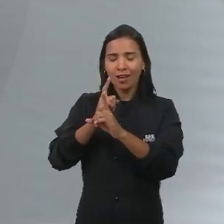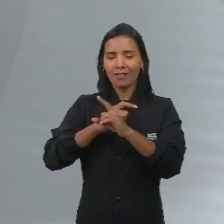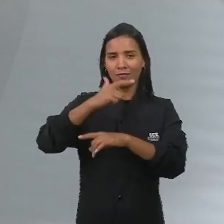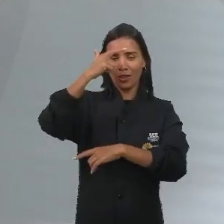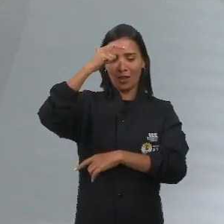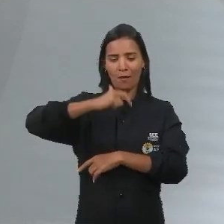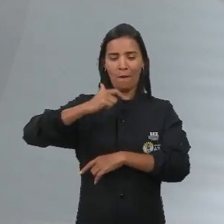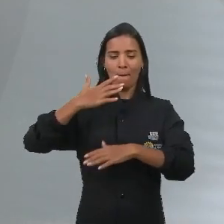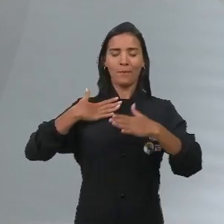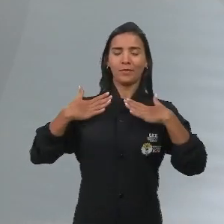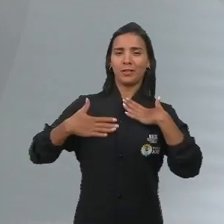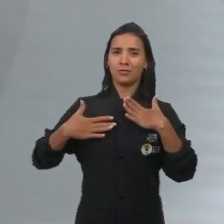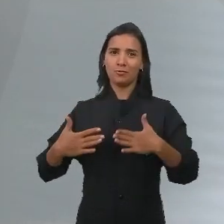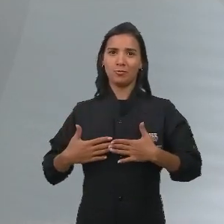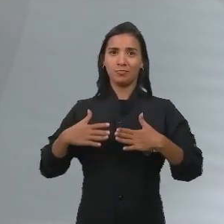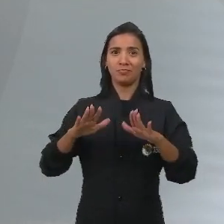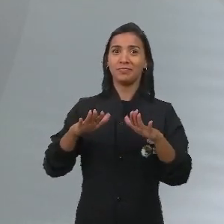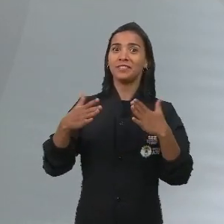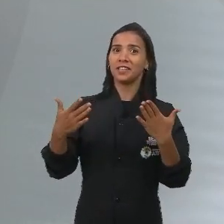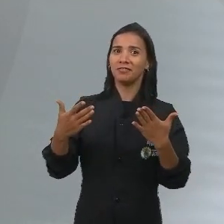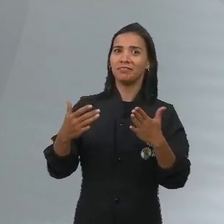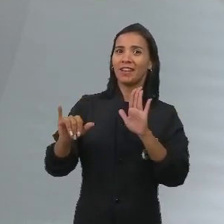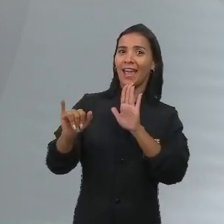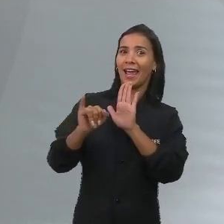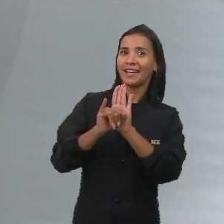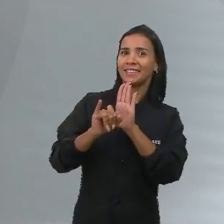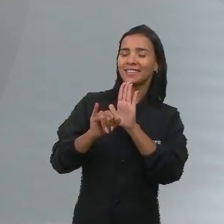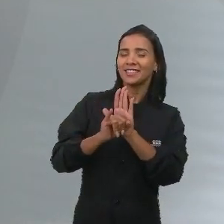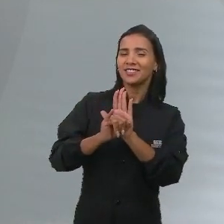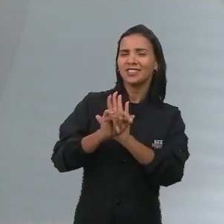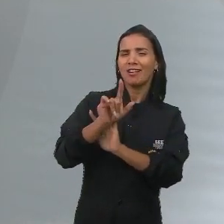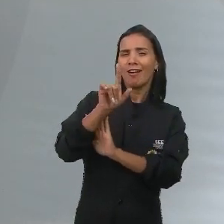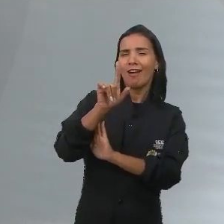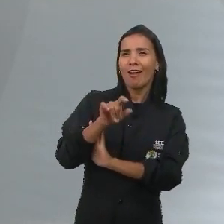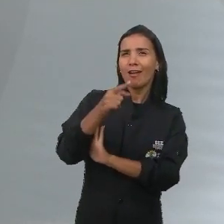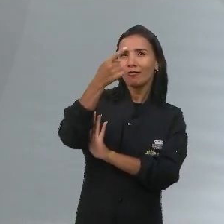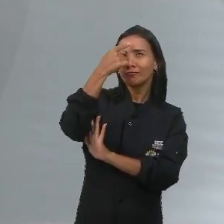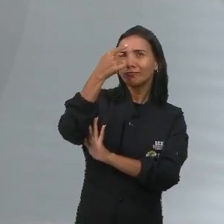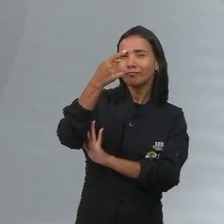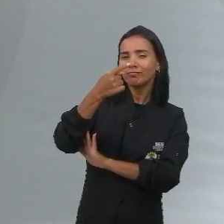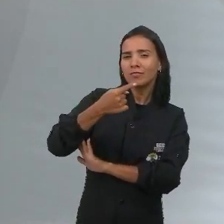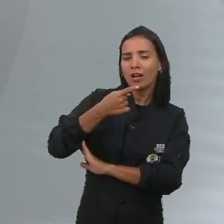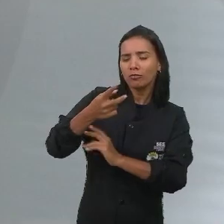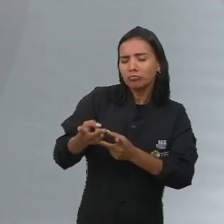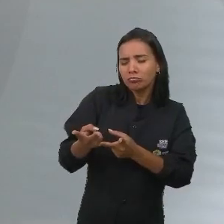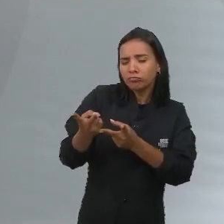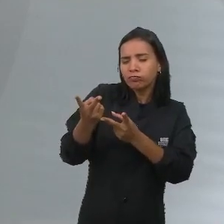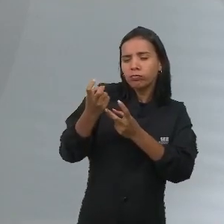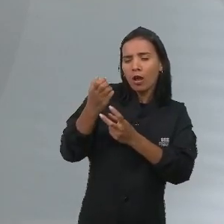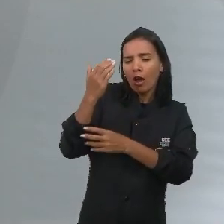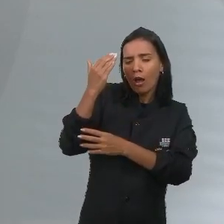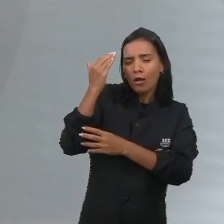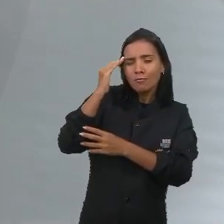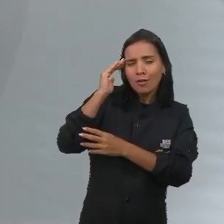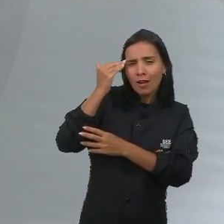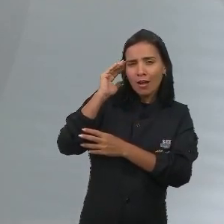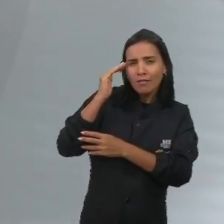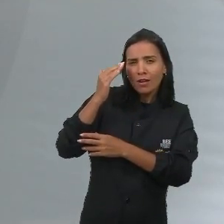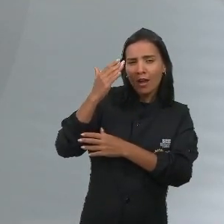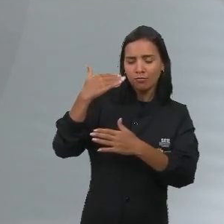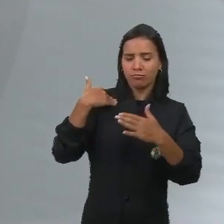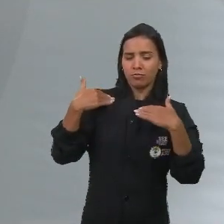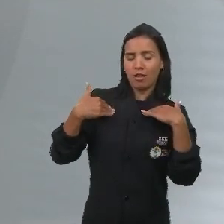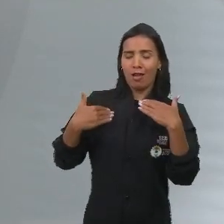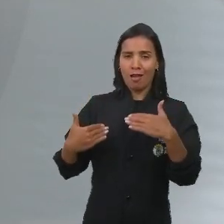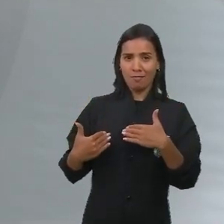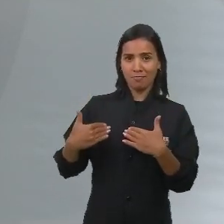mais uma vez a identidade ela vai ser aquela imagem aquela percepção aquele saber saber que a gente já sabe que